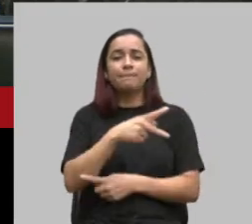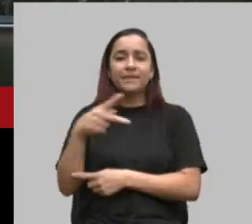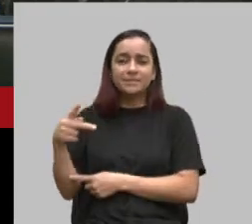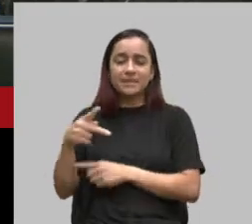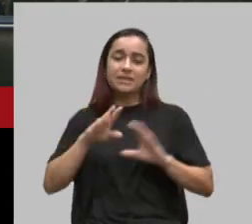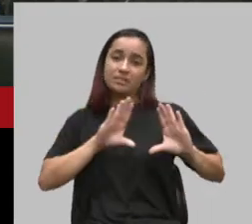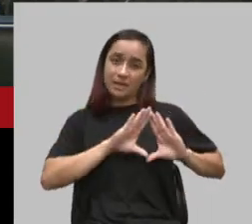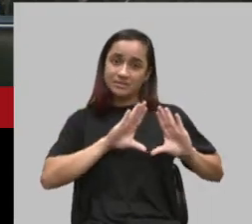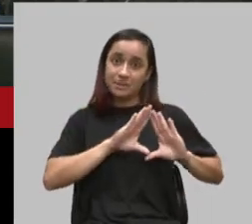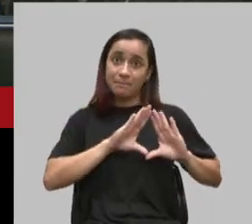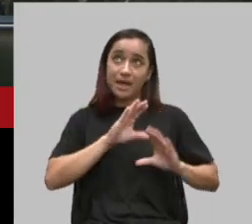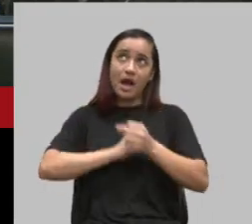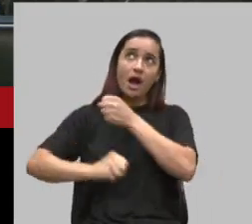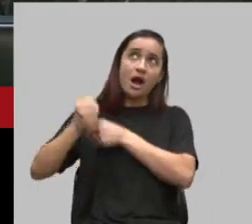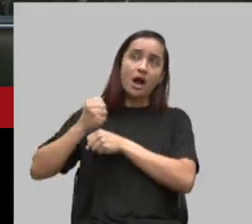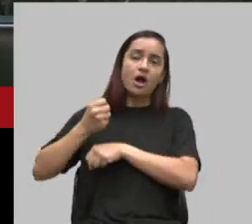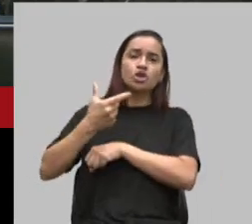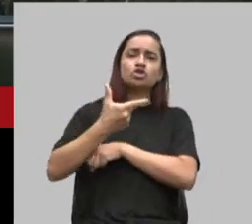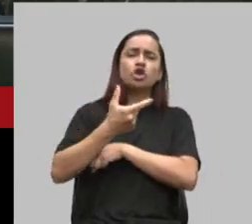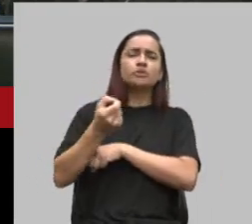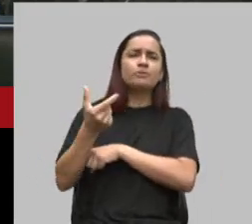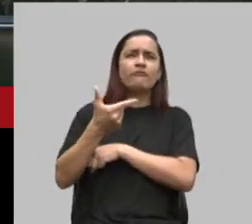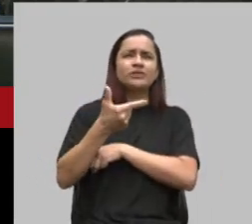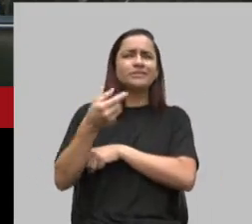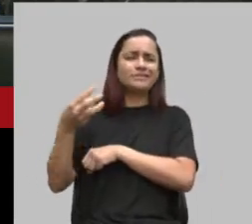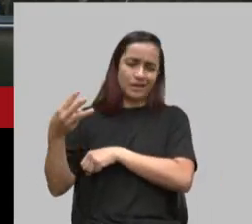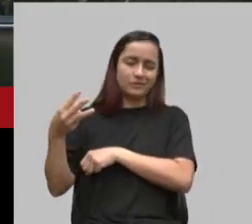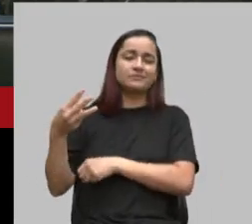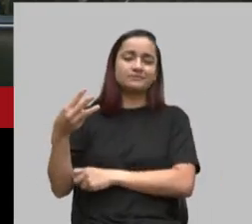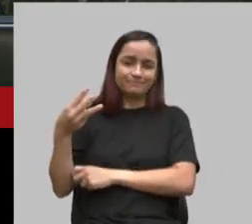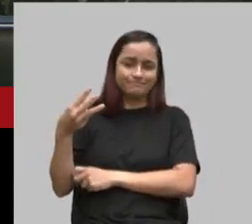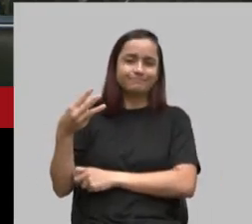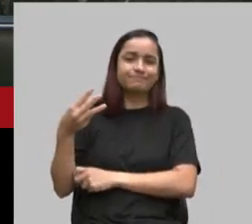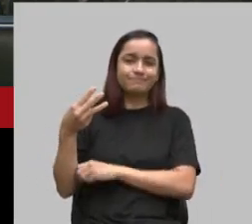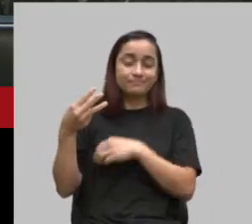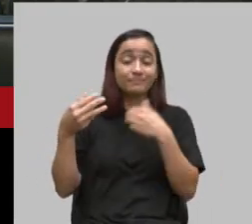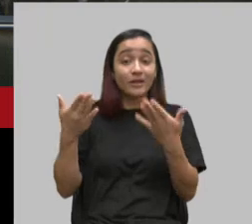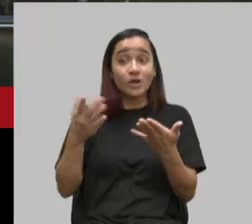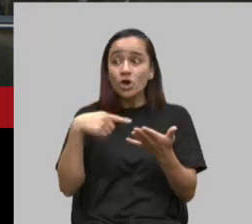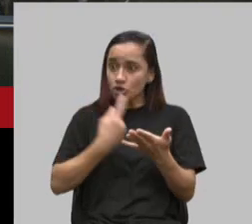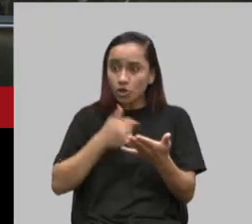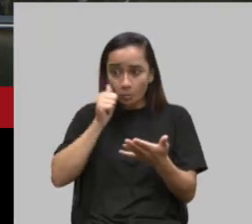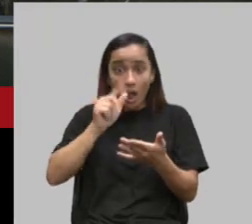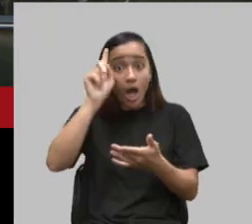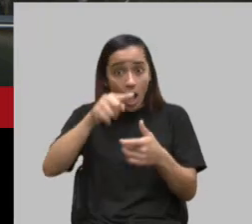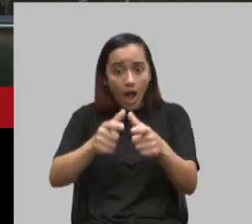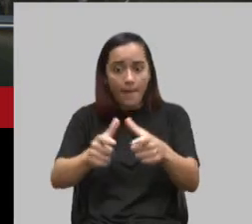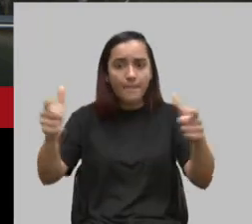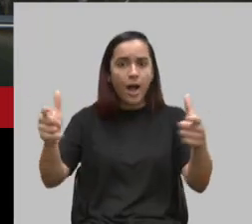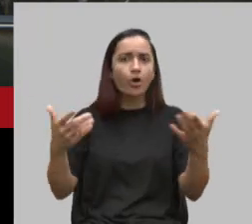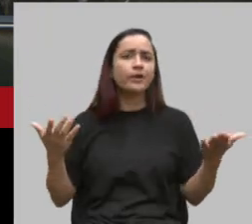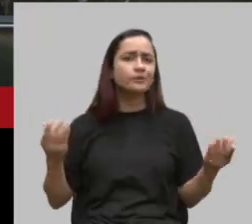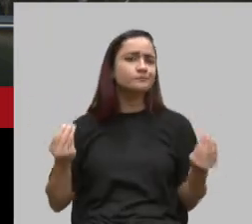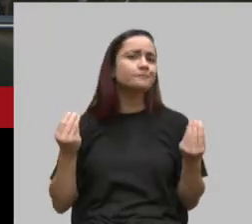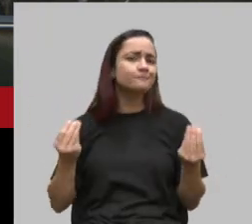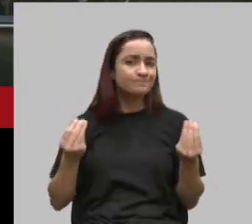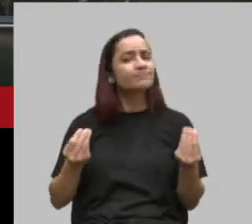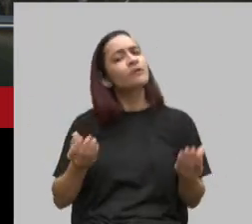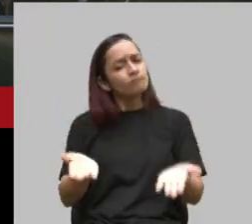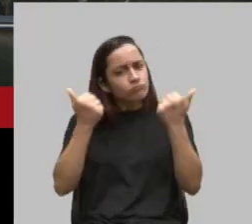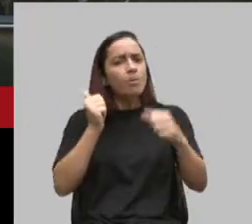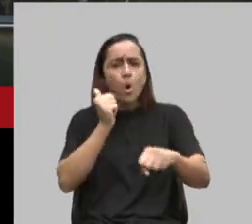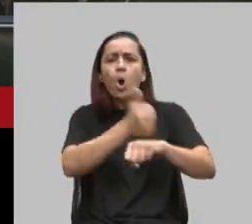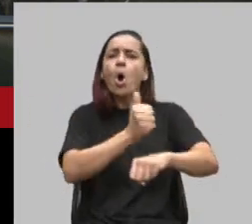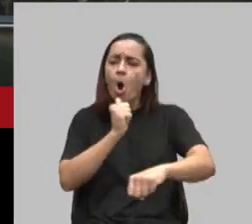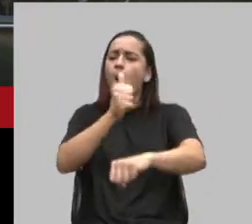em 2023 e nós somos a maioria Então ocupem porque para